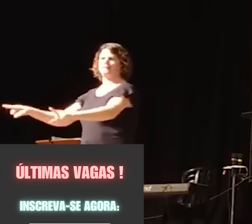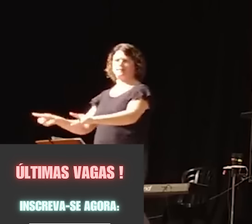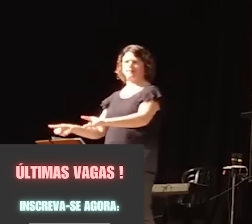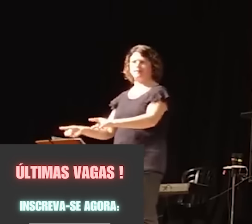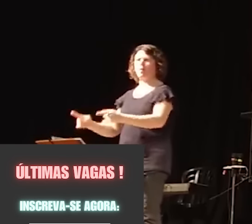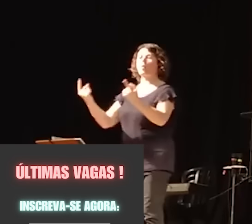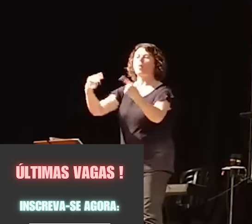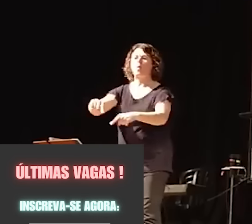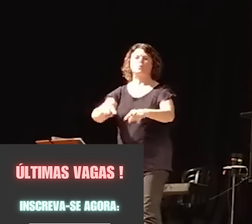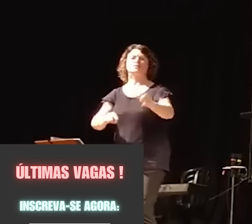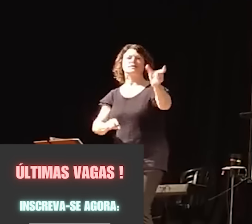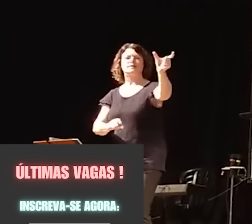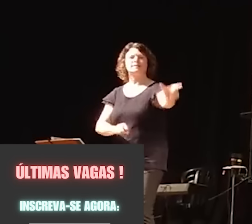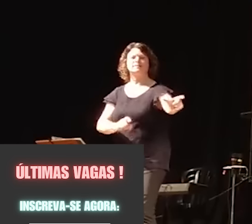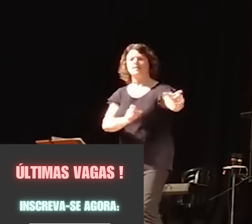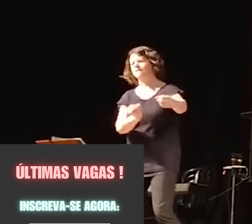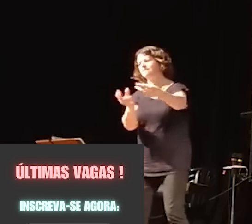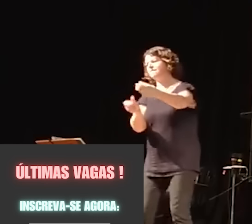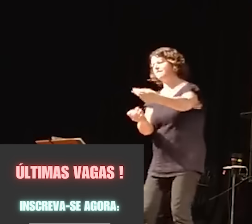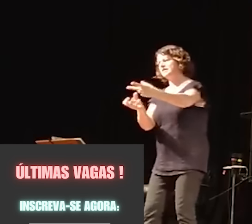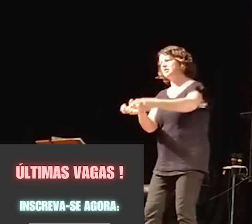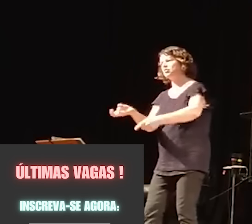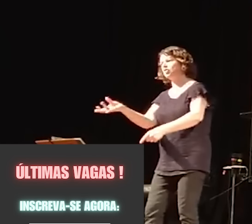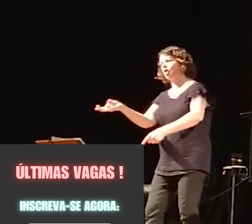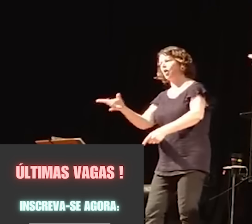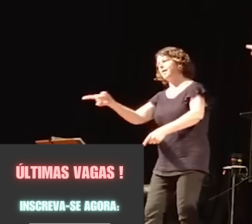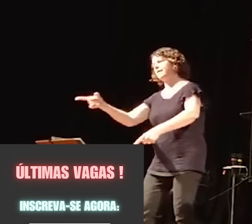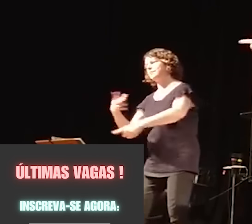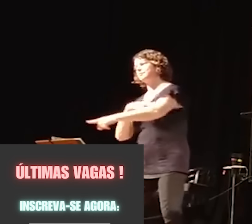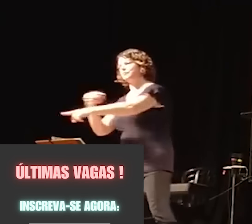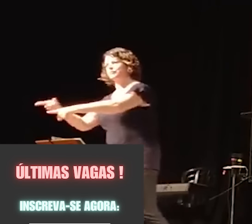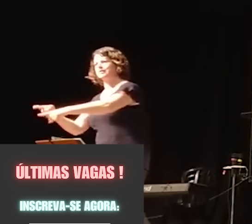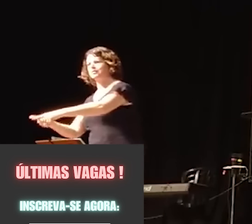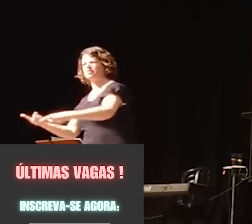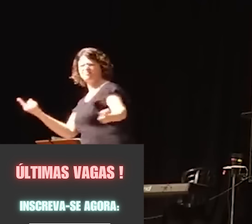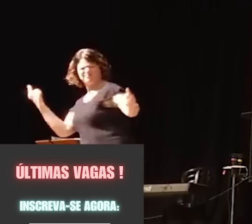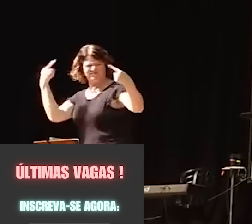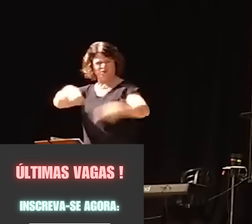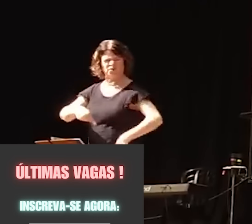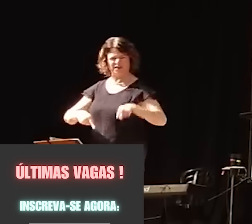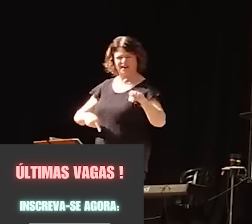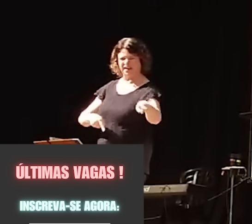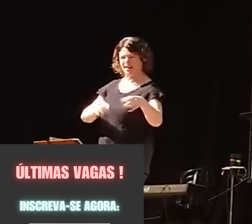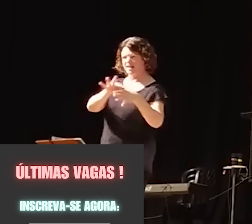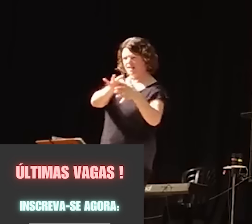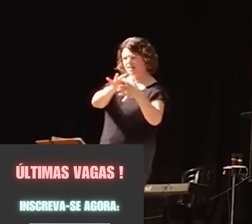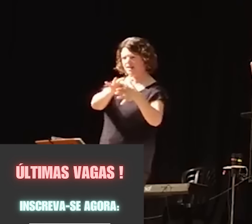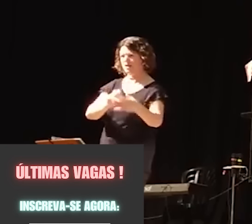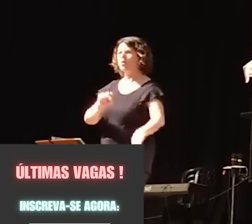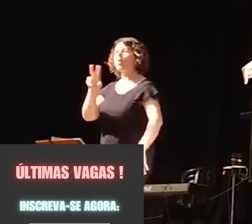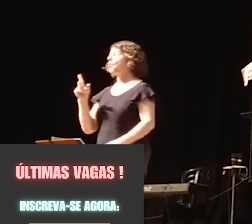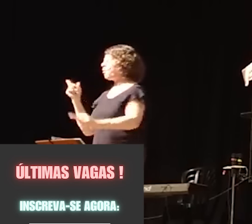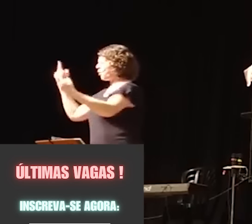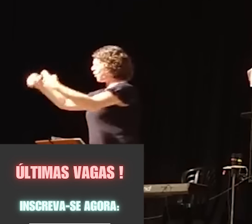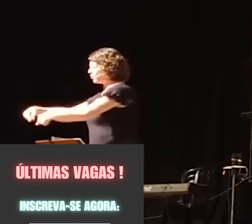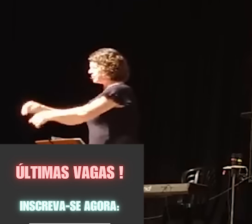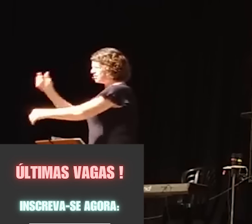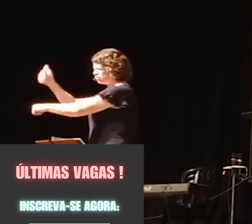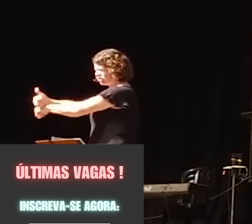o traficante que vende droga pro seu filho não é a sua luta não é quantra a namorada ou namorado do seu filho não é contra seu chefe não é quando sou